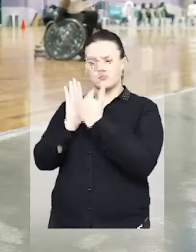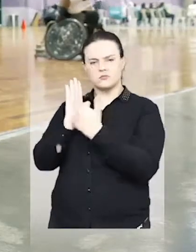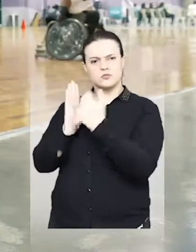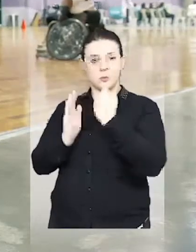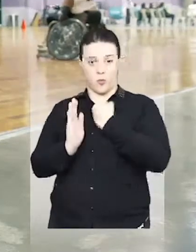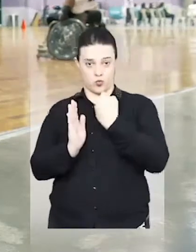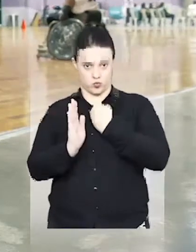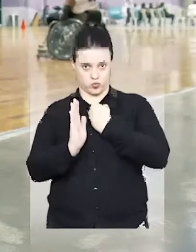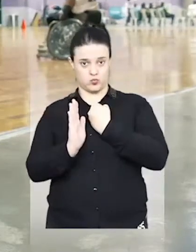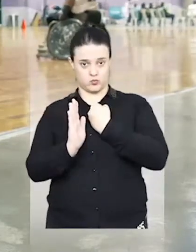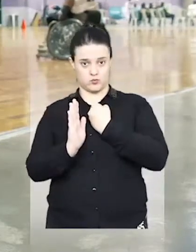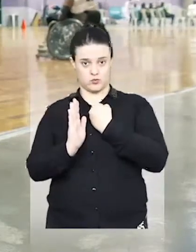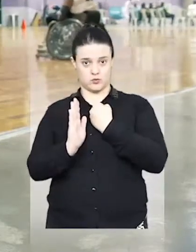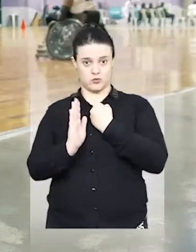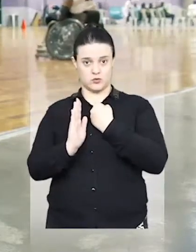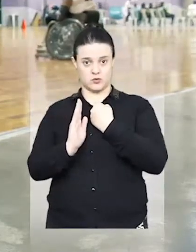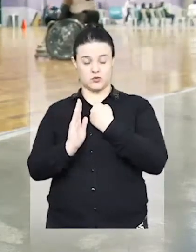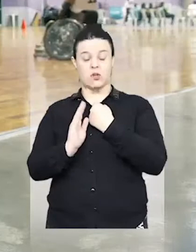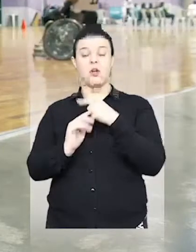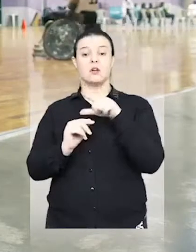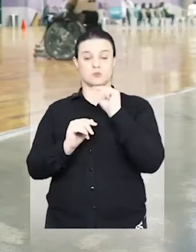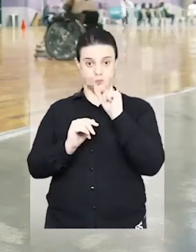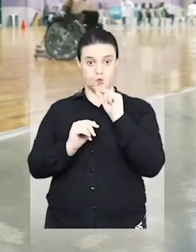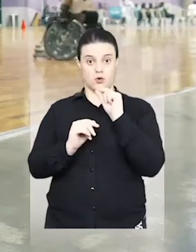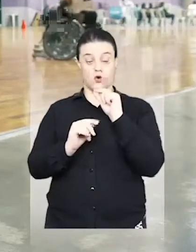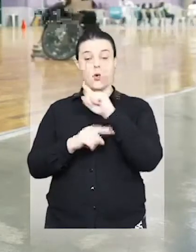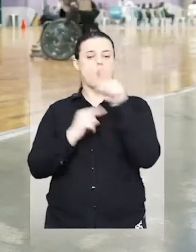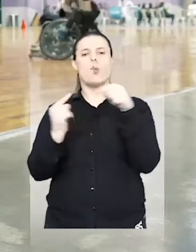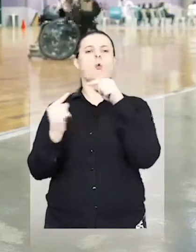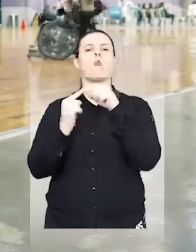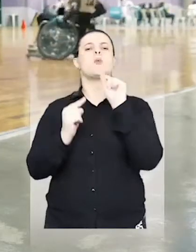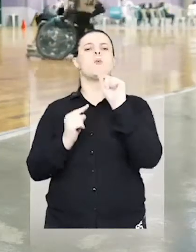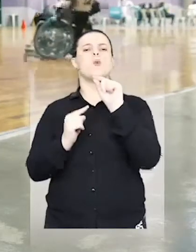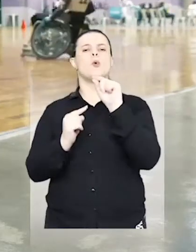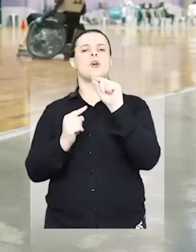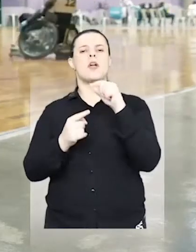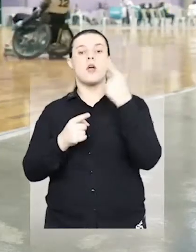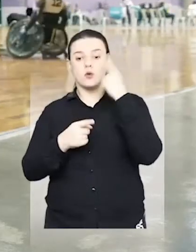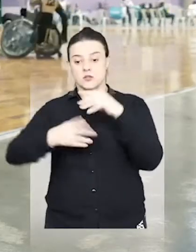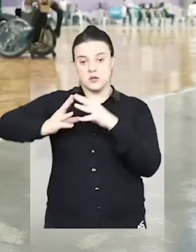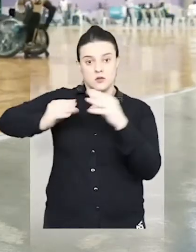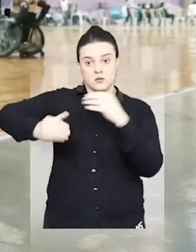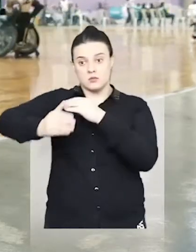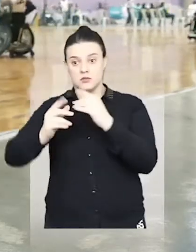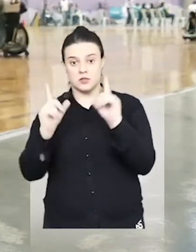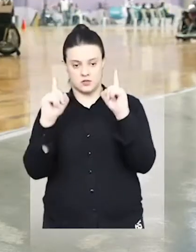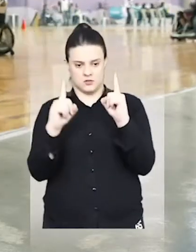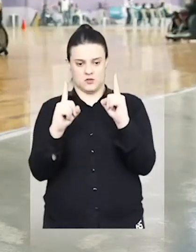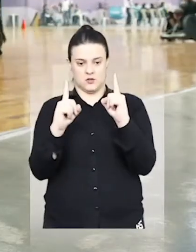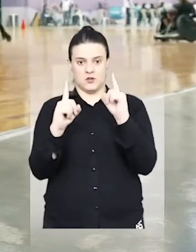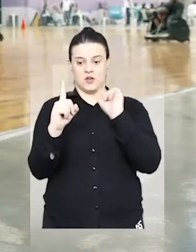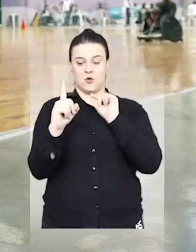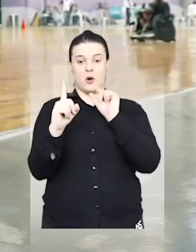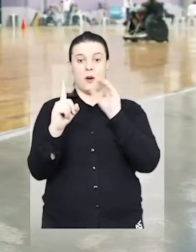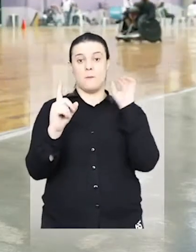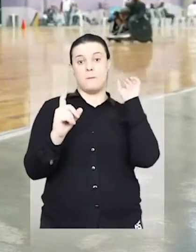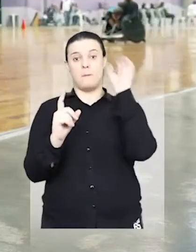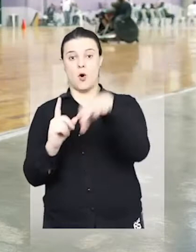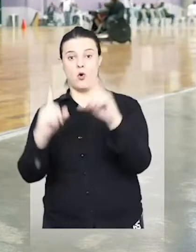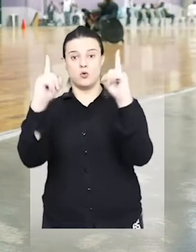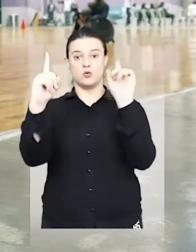marcação de pontuação feita com 2 cones. O objetivo é passar com a bola entre esses 2 cones para fazer um